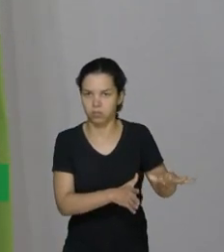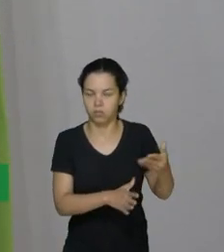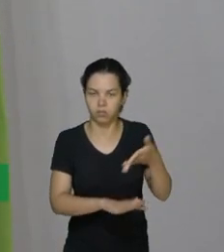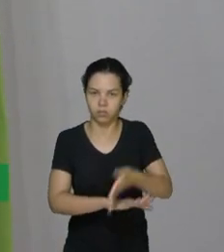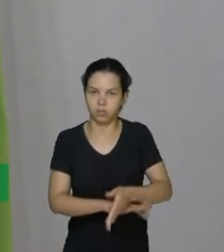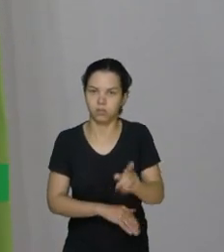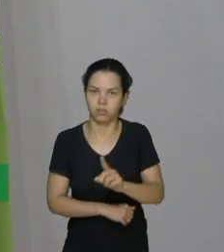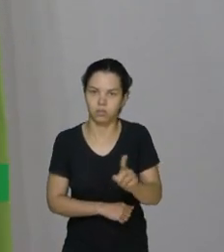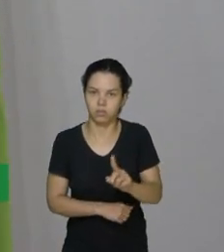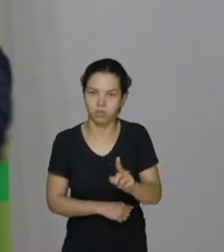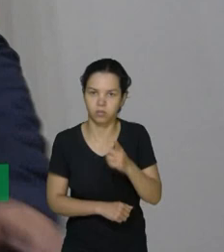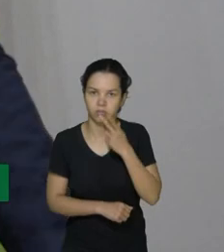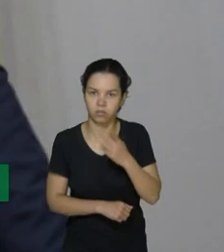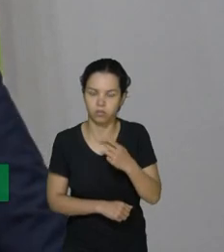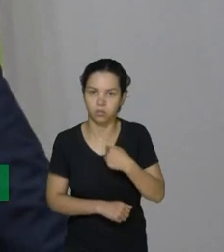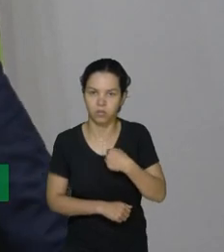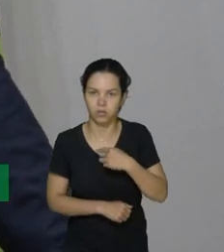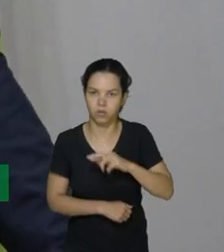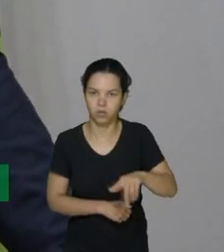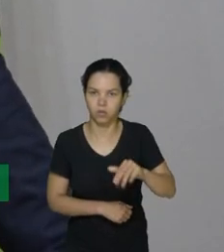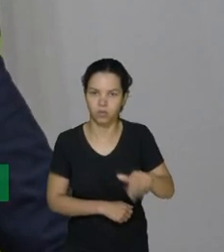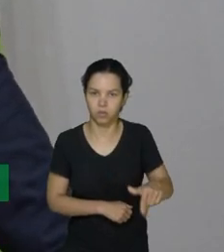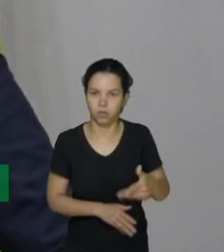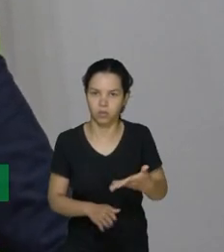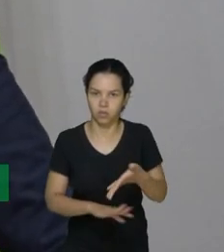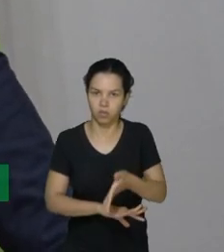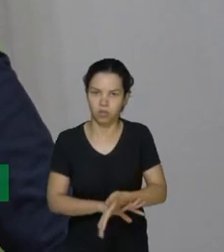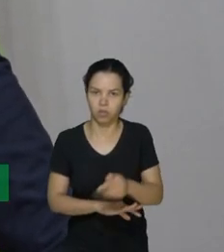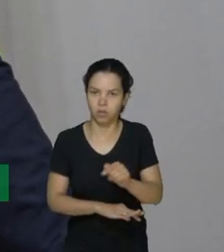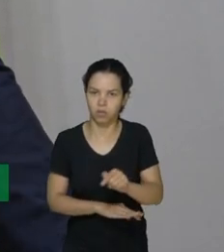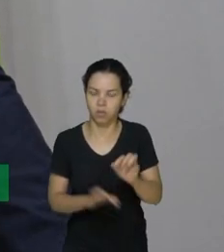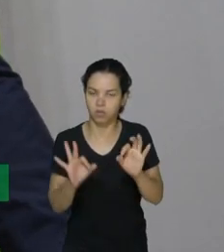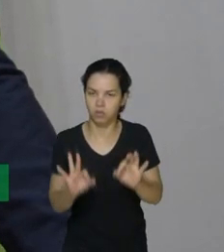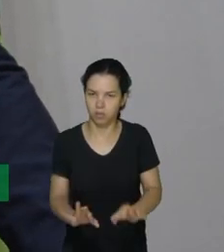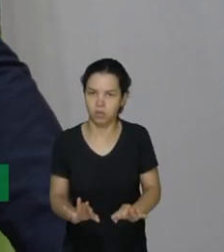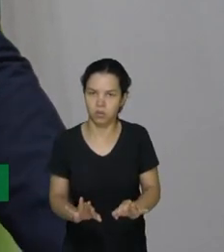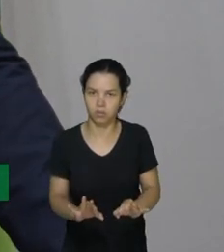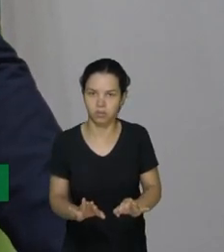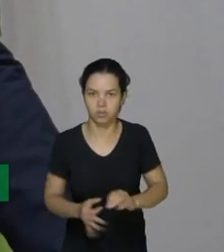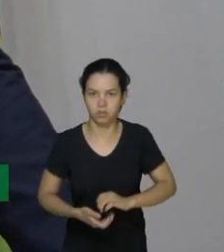Se o tivessem falado, não, eu não sou, não estariam aqui com a mais absoluta certeza.